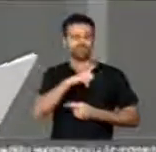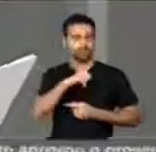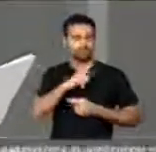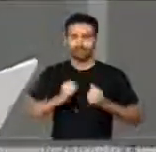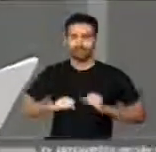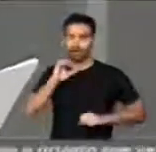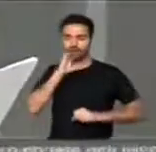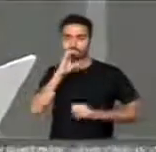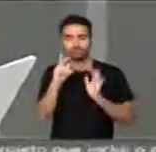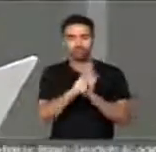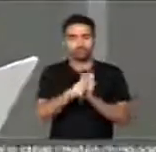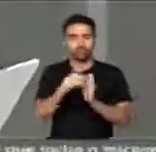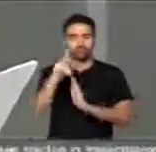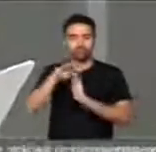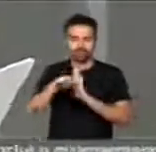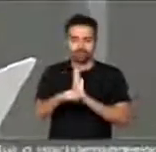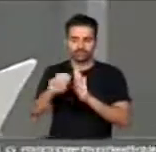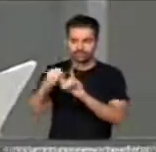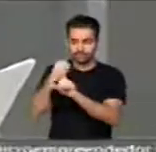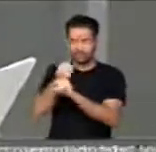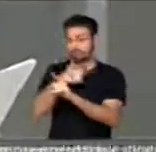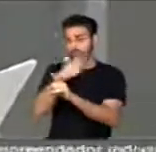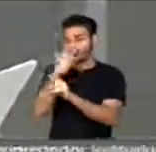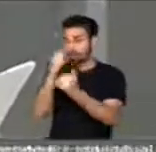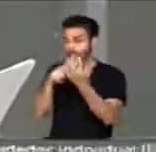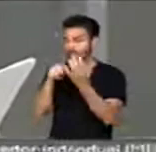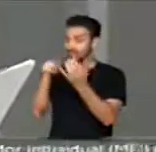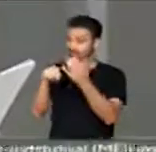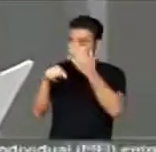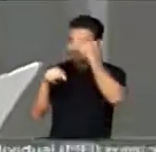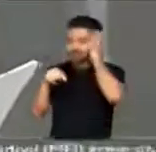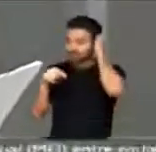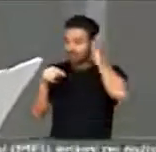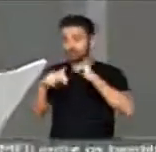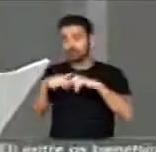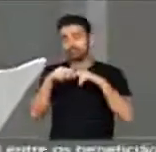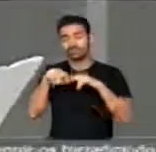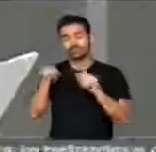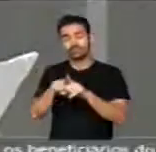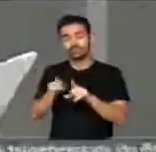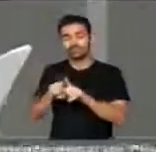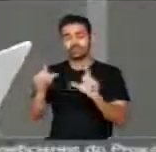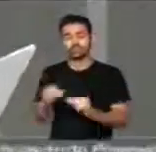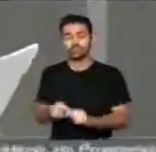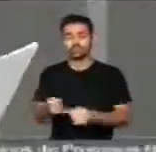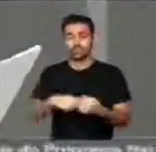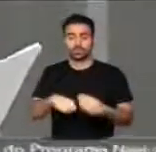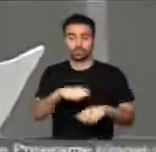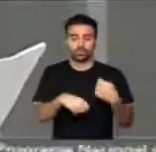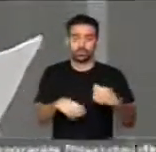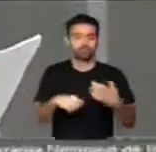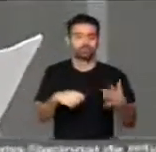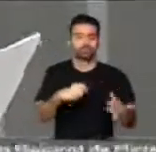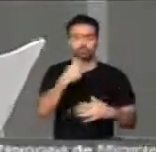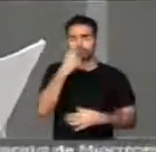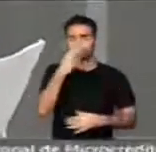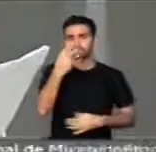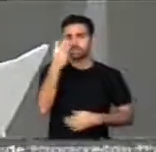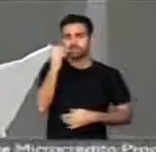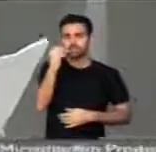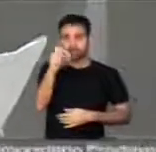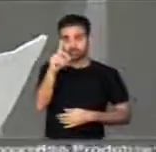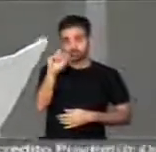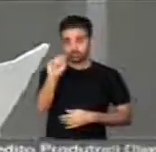programas sociais, como se eles estivessem na raiz das causas da desaceleração econômica. Em pouco menos de 30 dias,